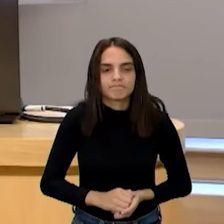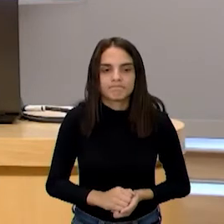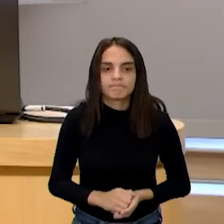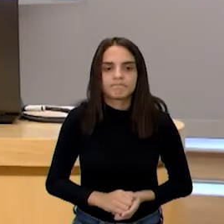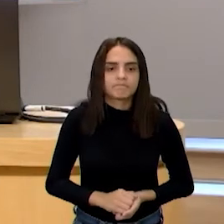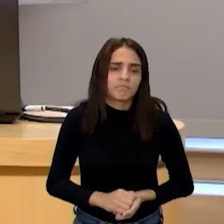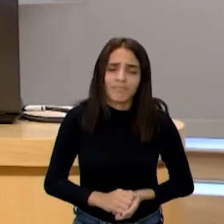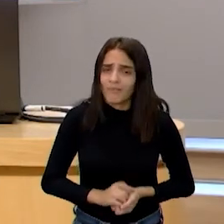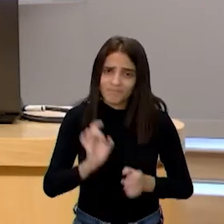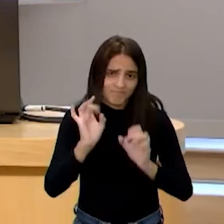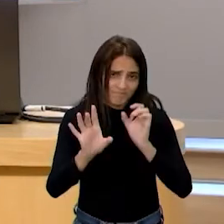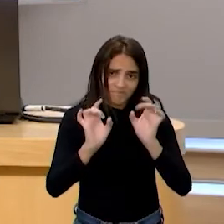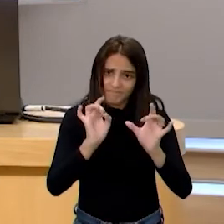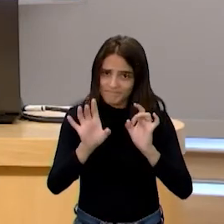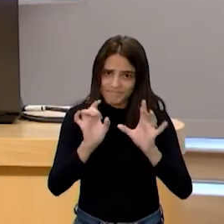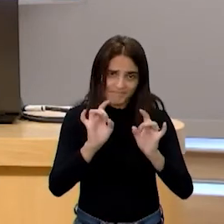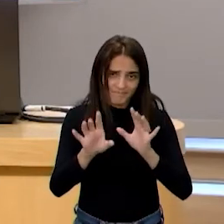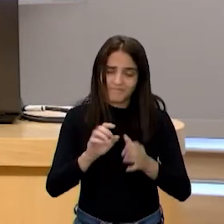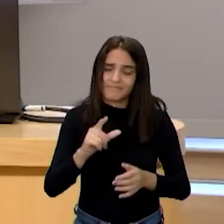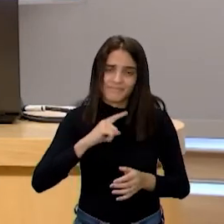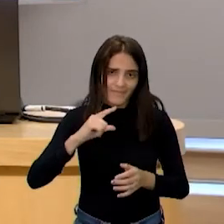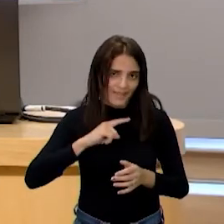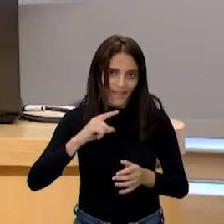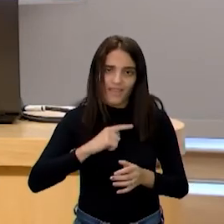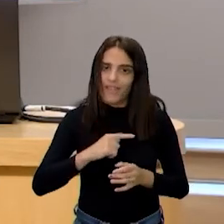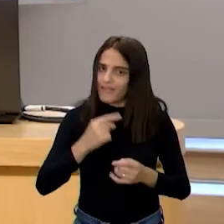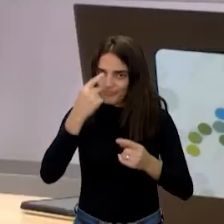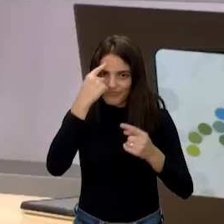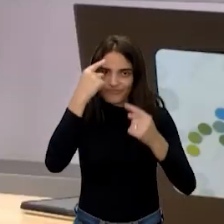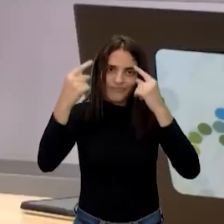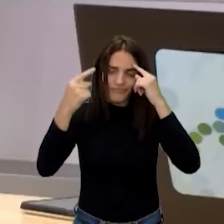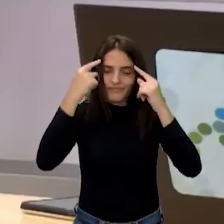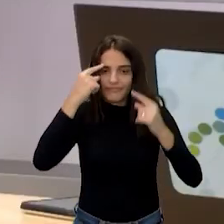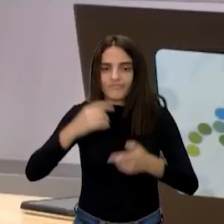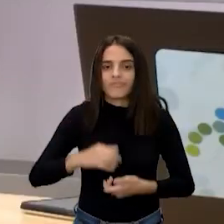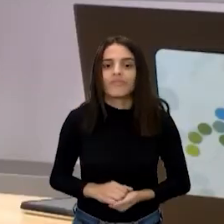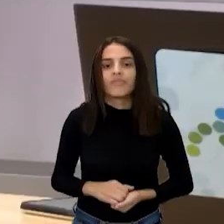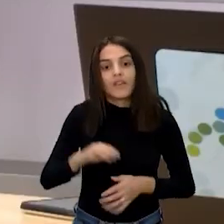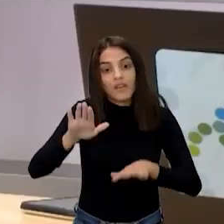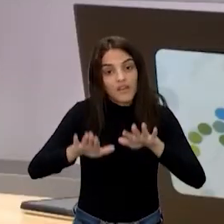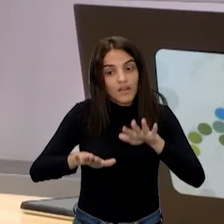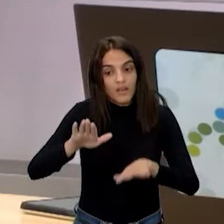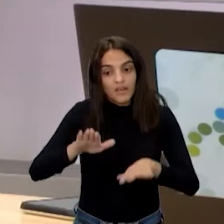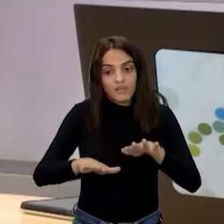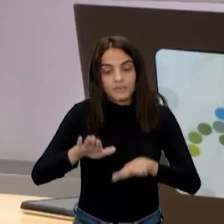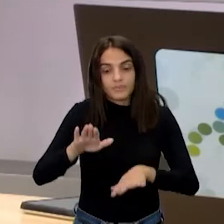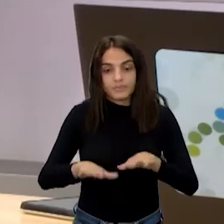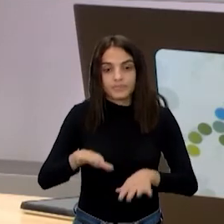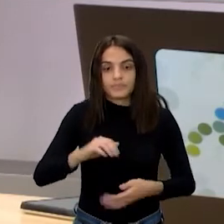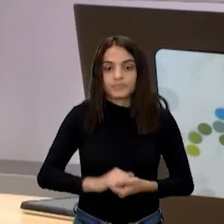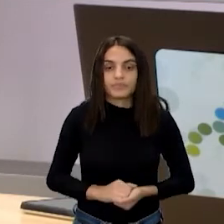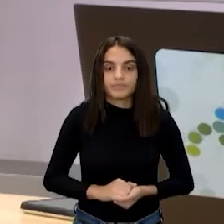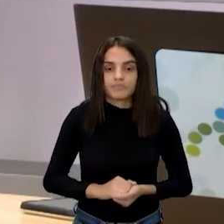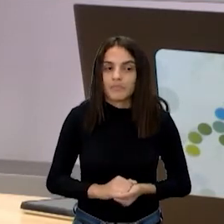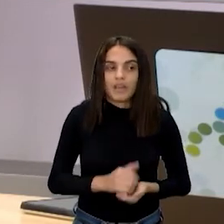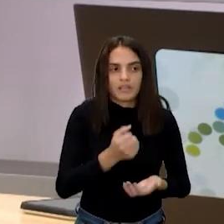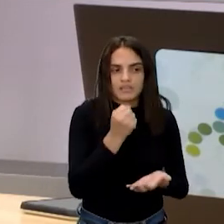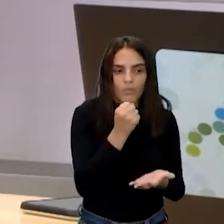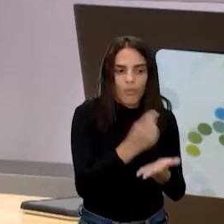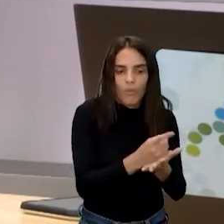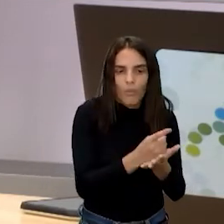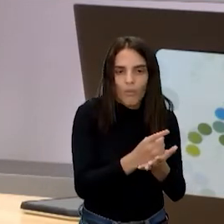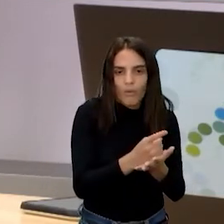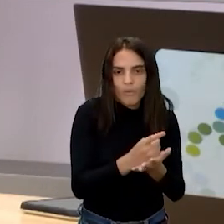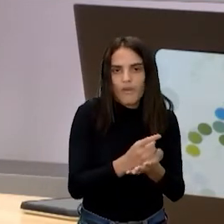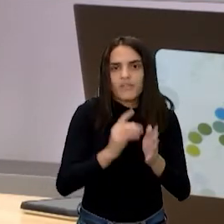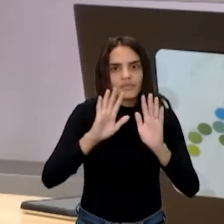veículo tem a sua estratégia, né? É bem interessante. Às vezes um utensílio que você compra, alguma coisa já